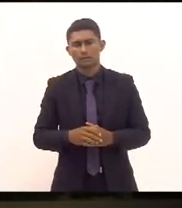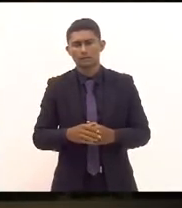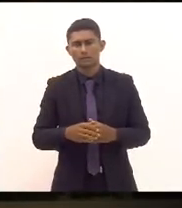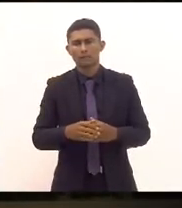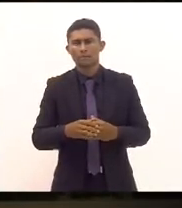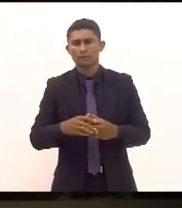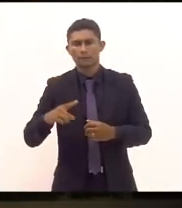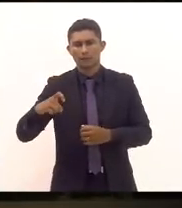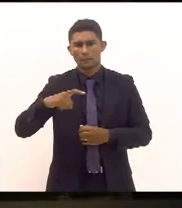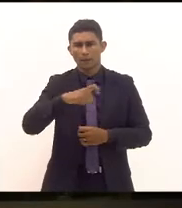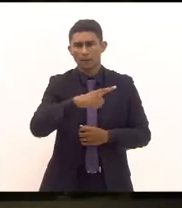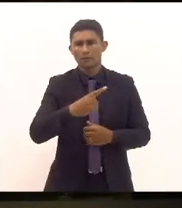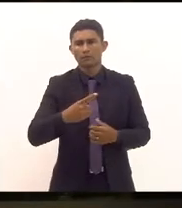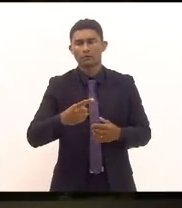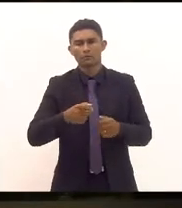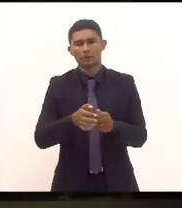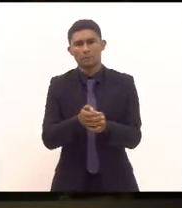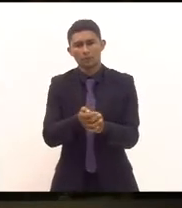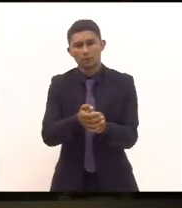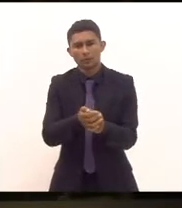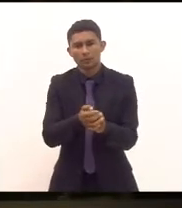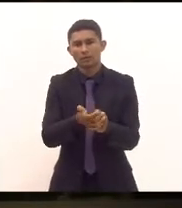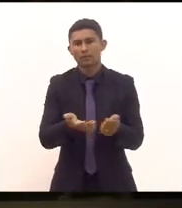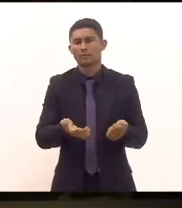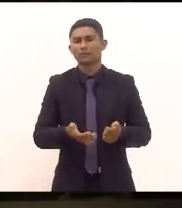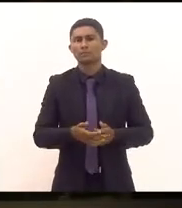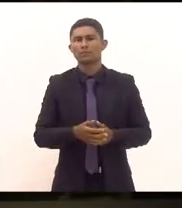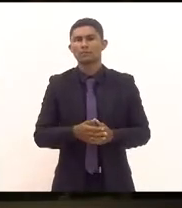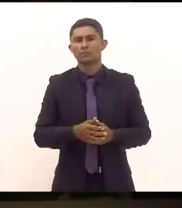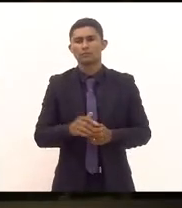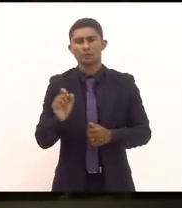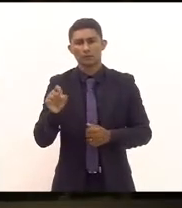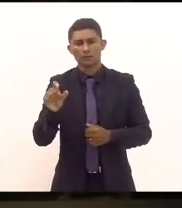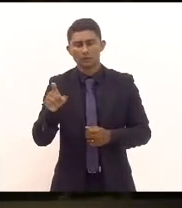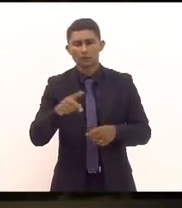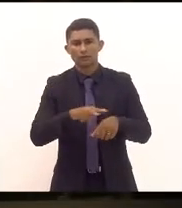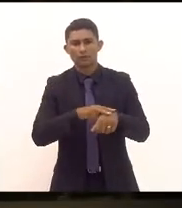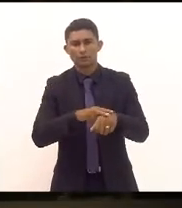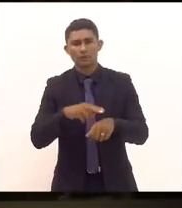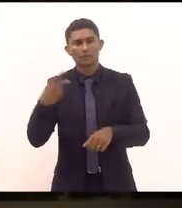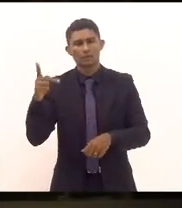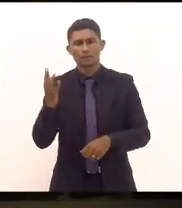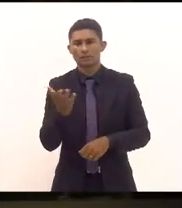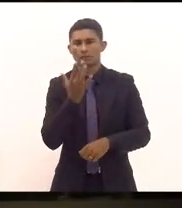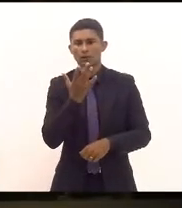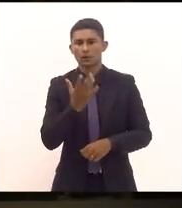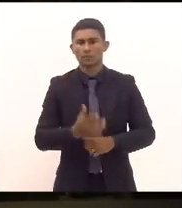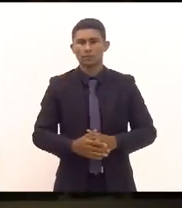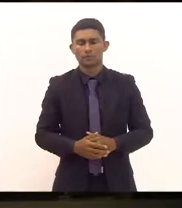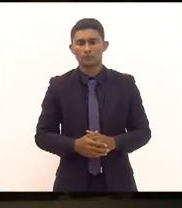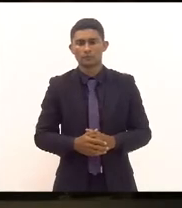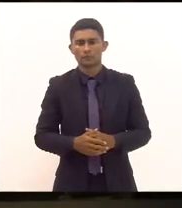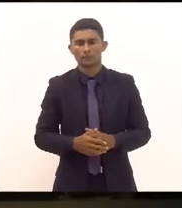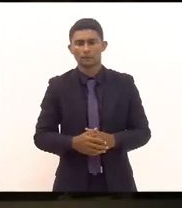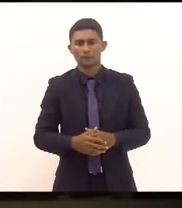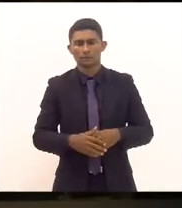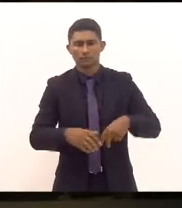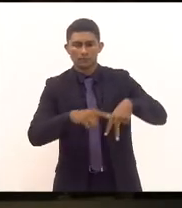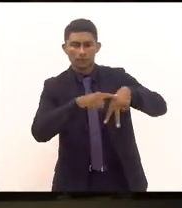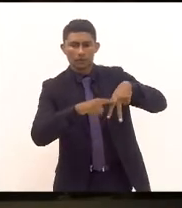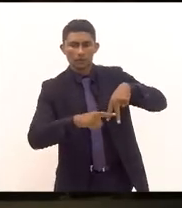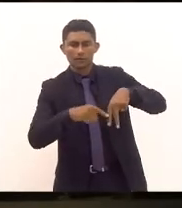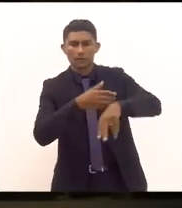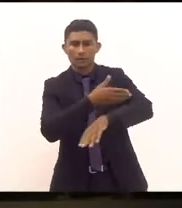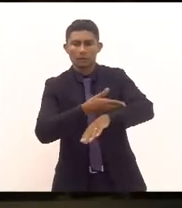camarão amendoim azul e verde suas cores calça branca